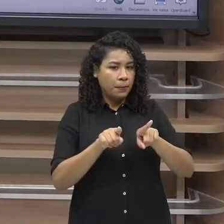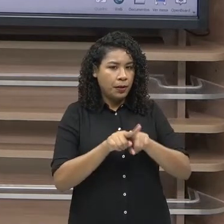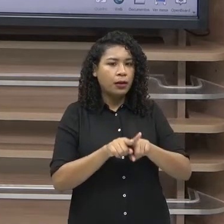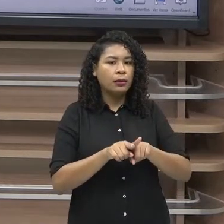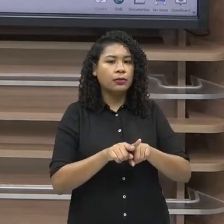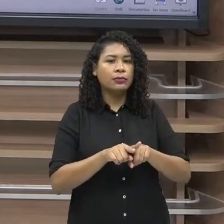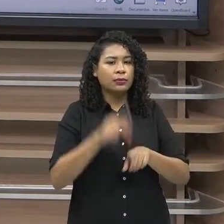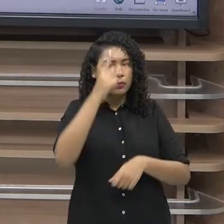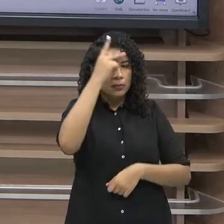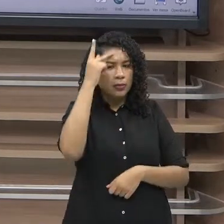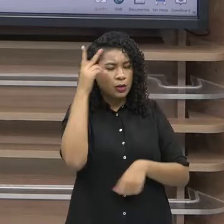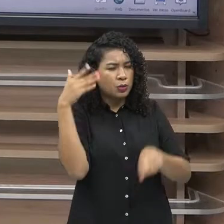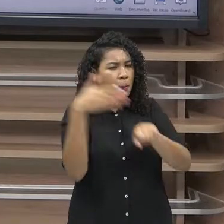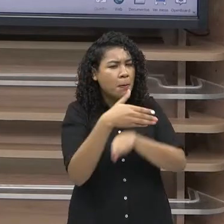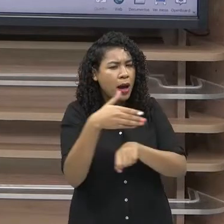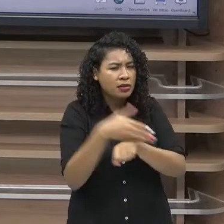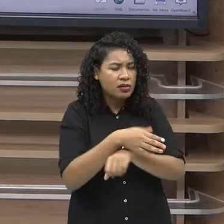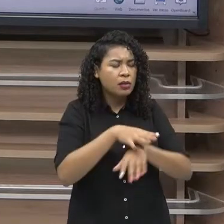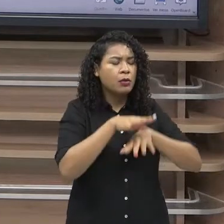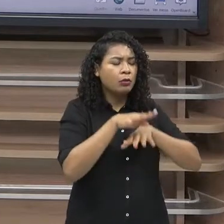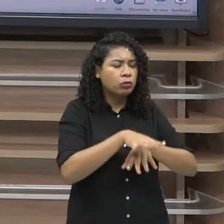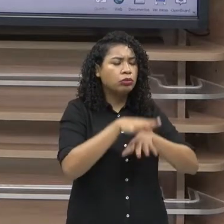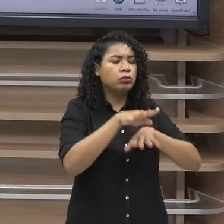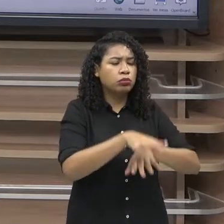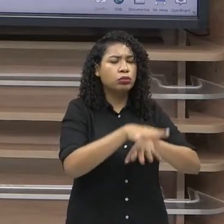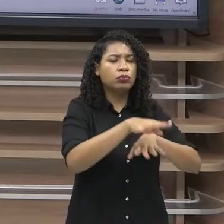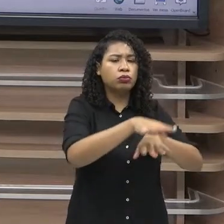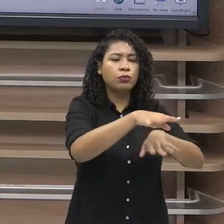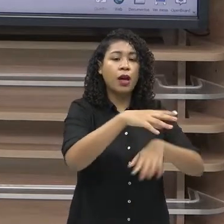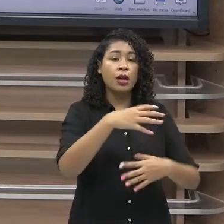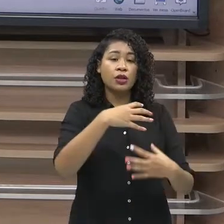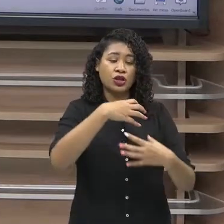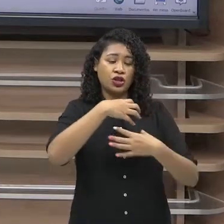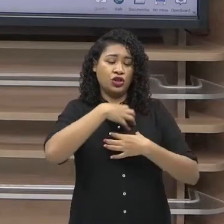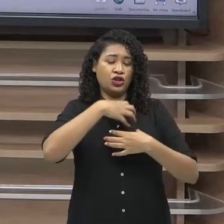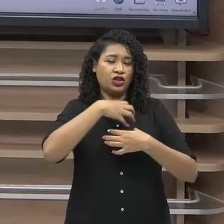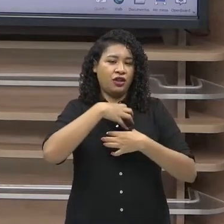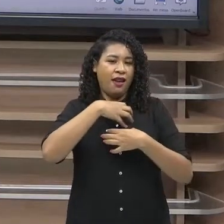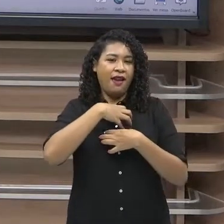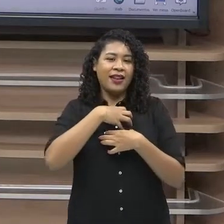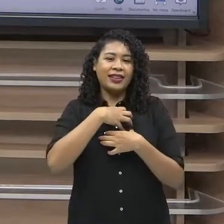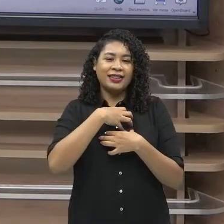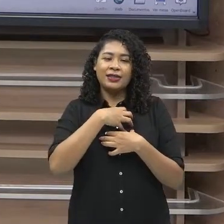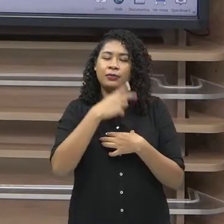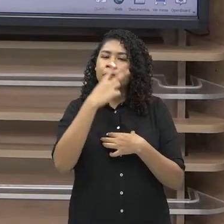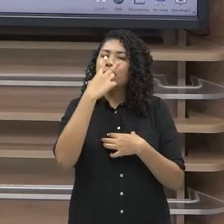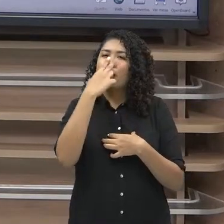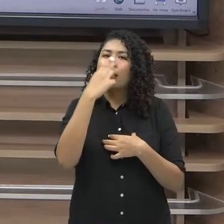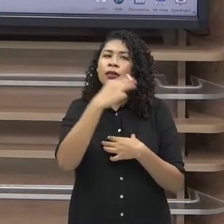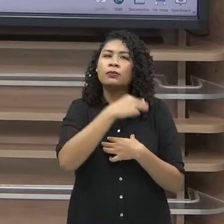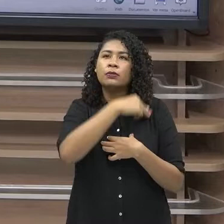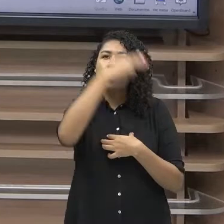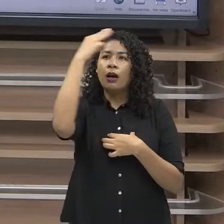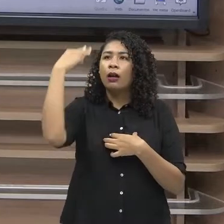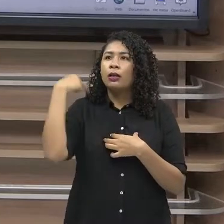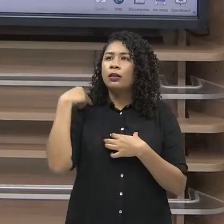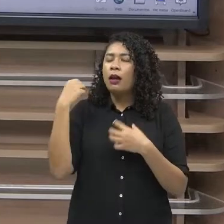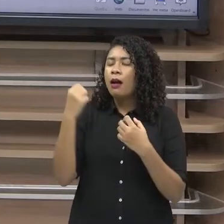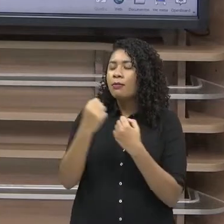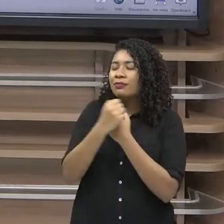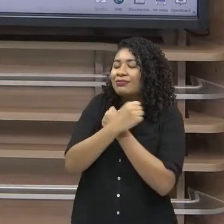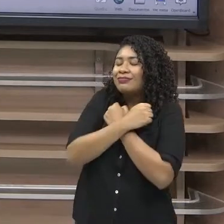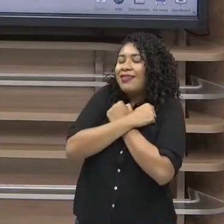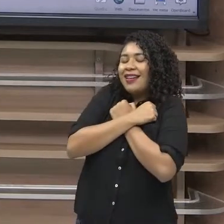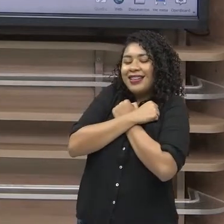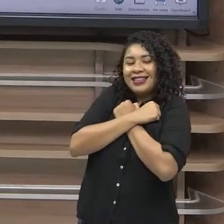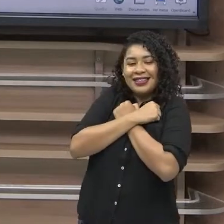pessoa vai para uma procissão, ela tem uma maneira de se relacionar e de se sentir abraçado pela